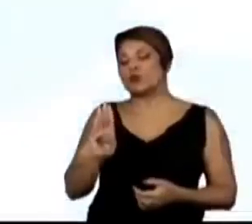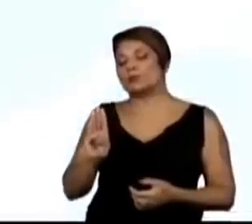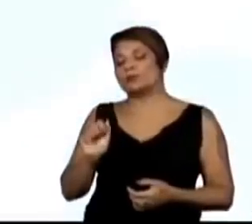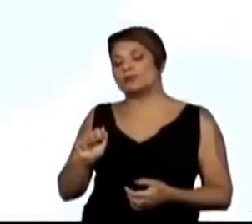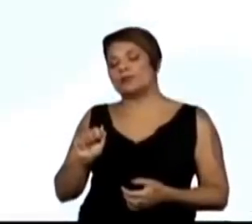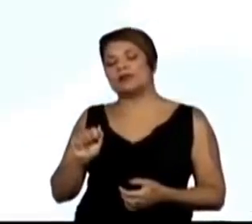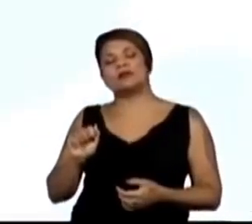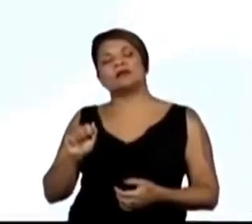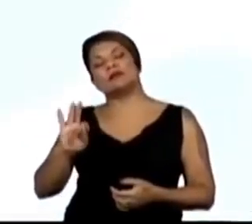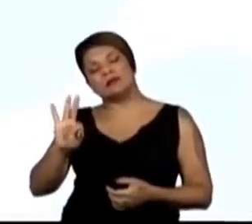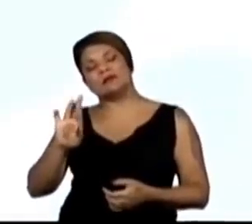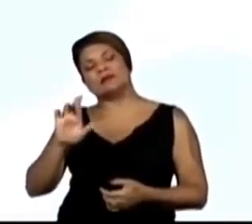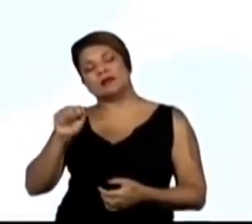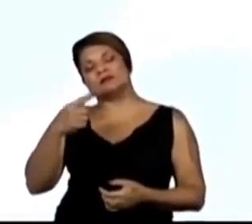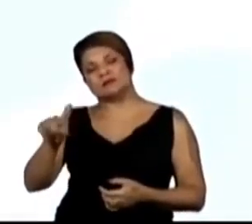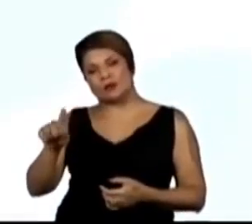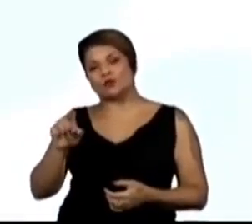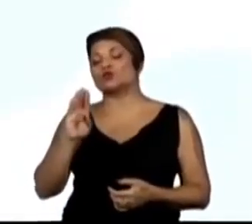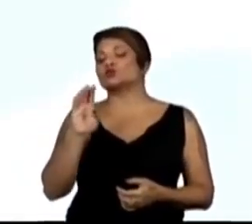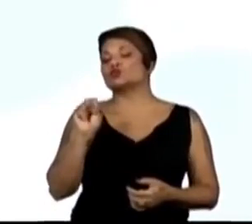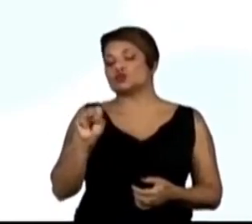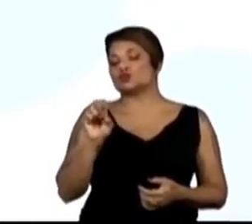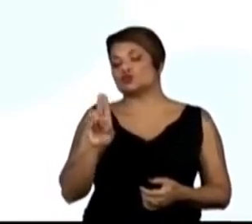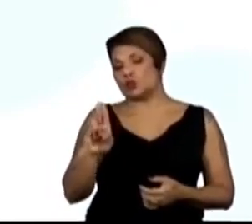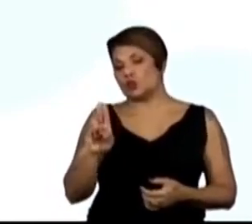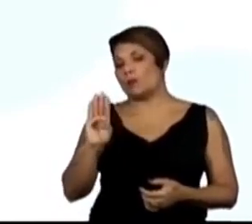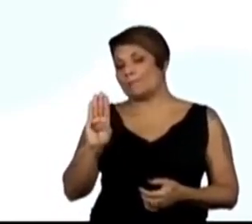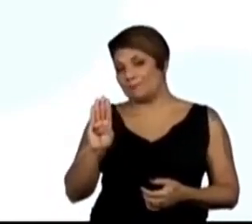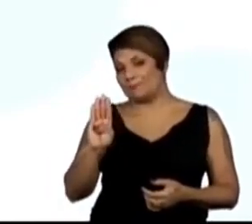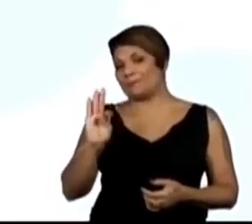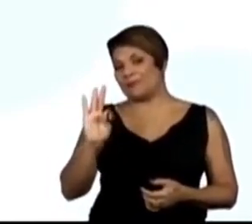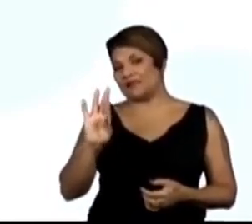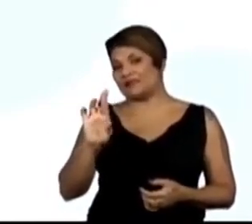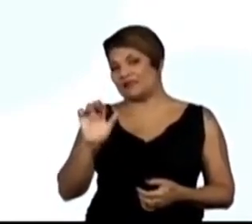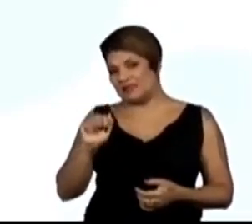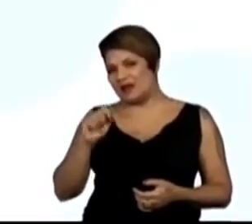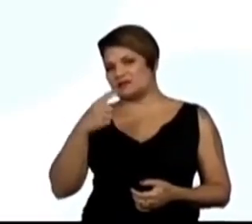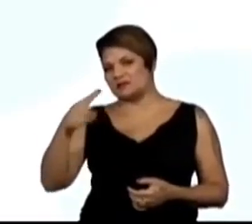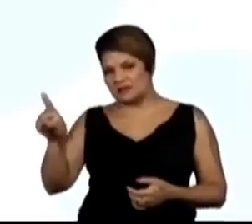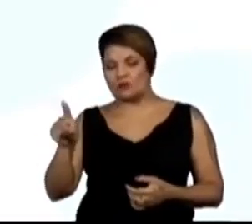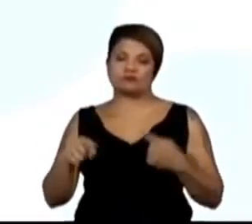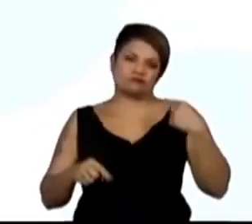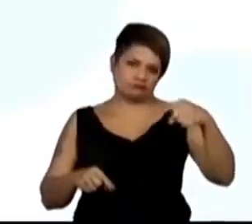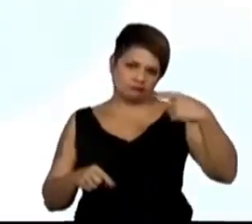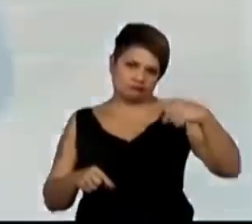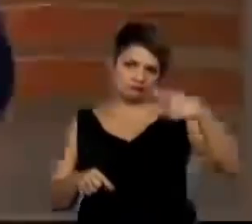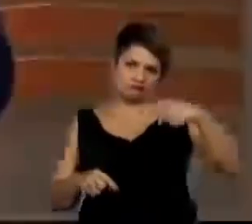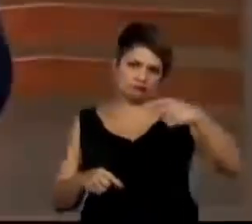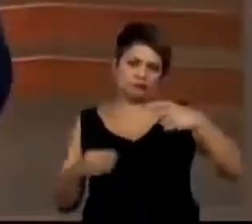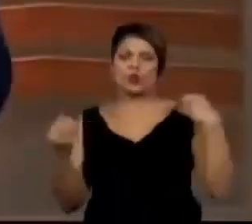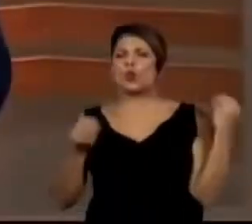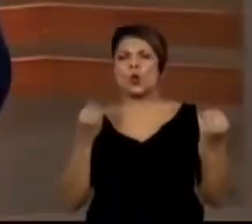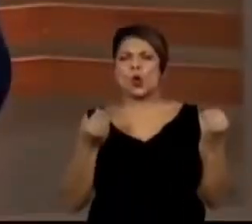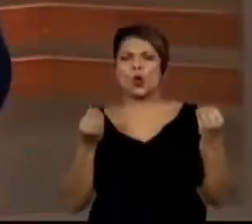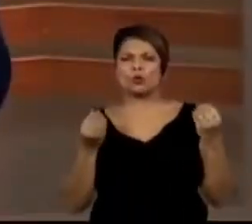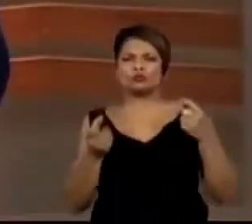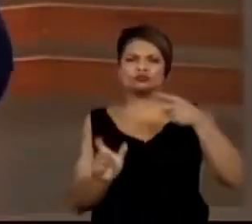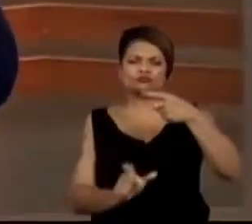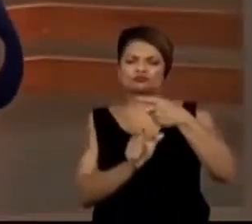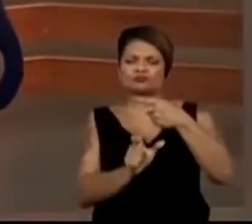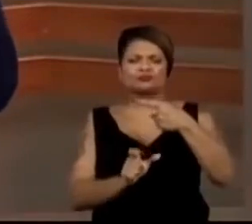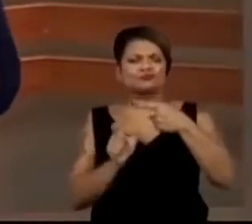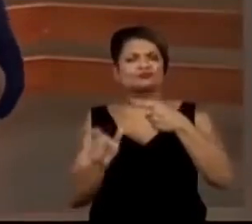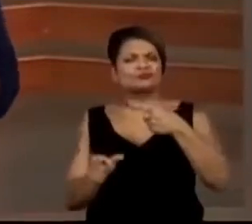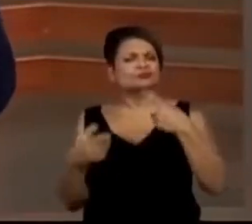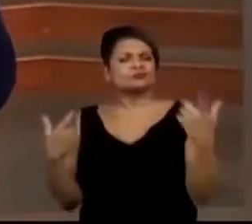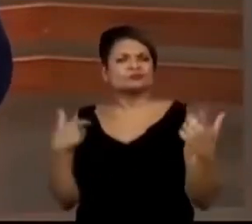consigo pensar? Né? Qual é a situação que eu preciso pensar quando eu tenho uma vivência num